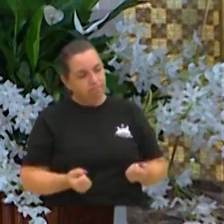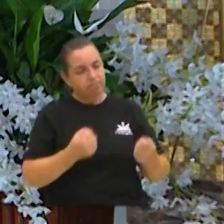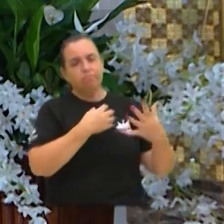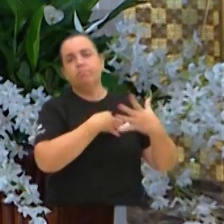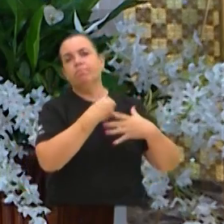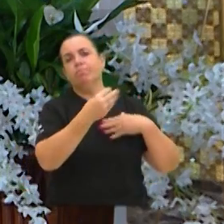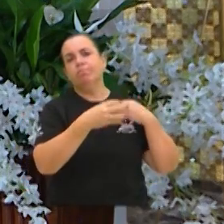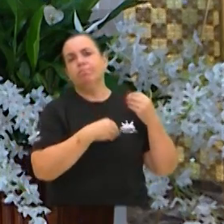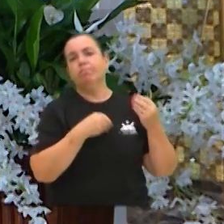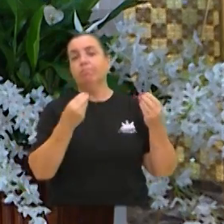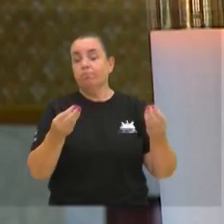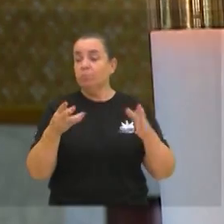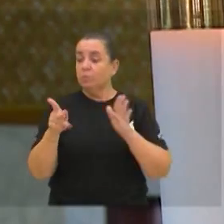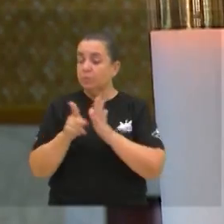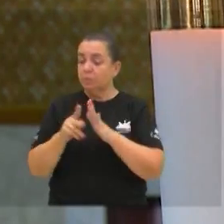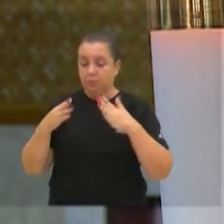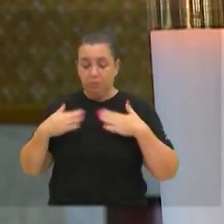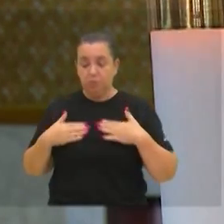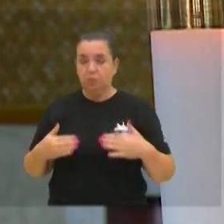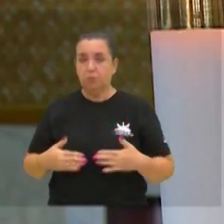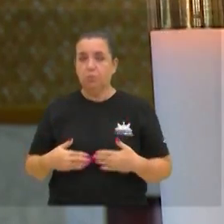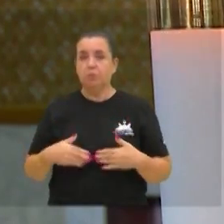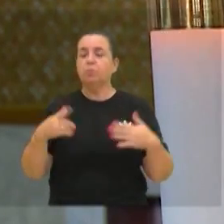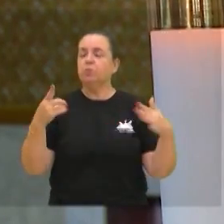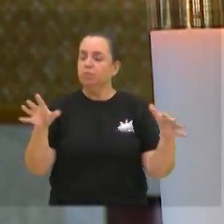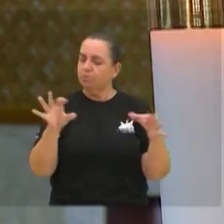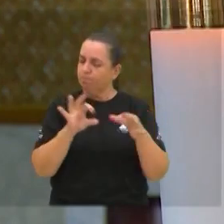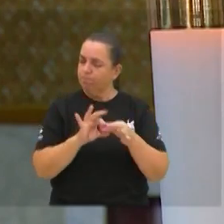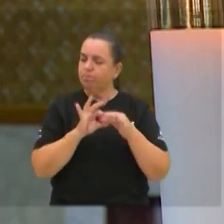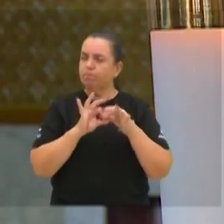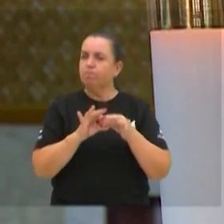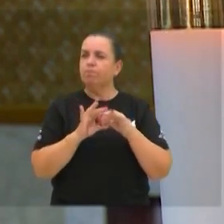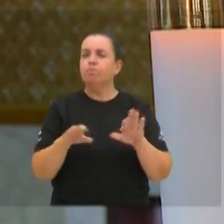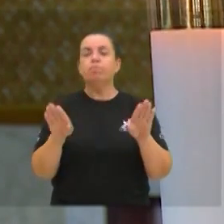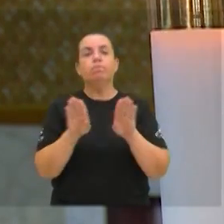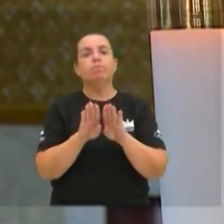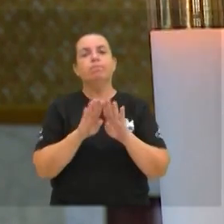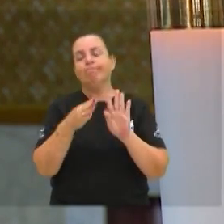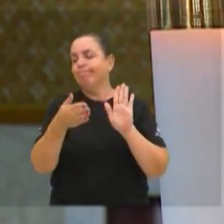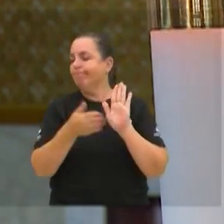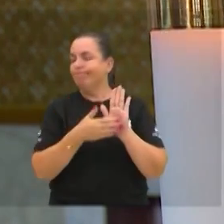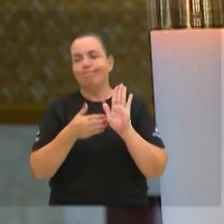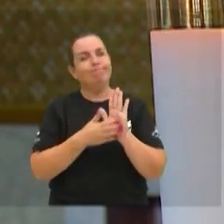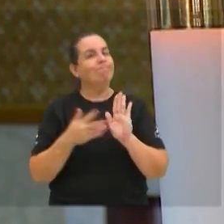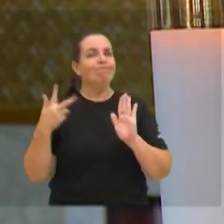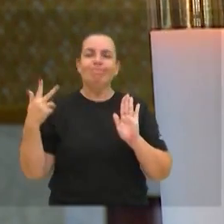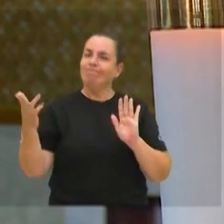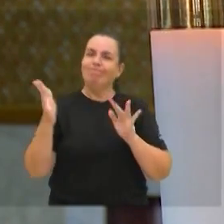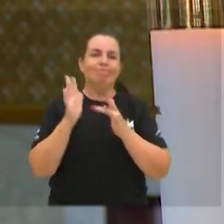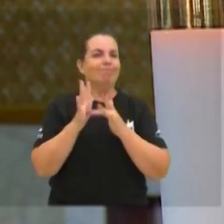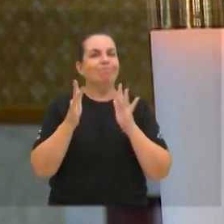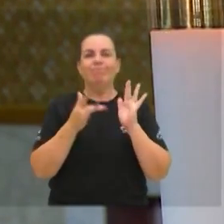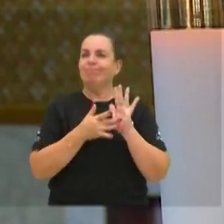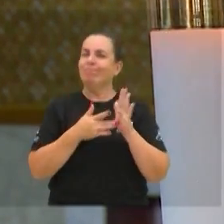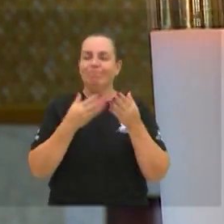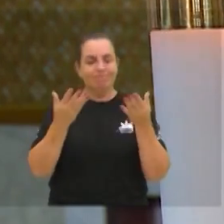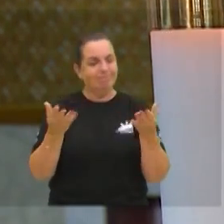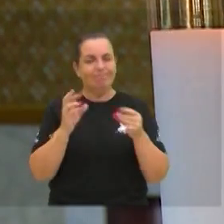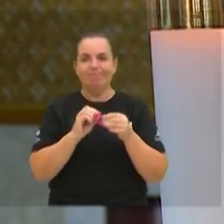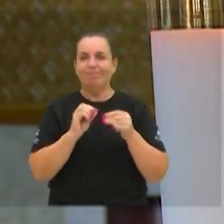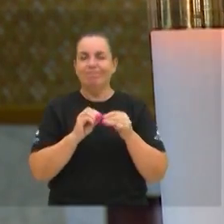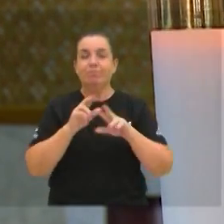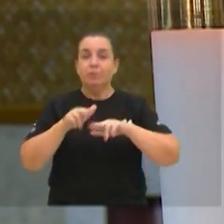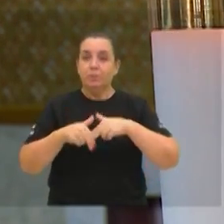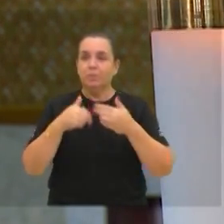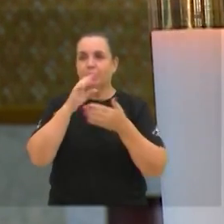do mesmo corpo, são associados à mesma promessa em Jesus Cristo por meio